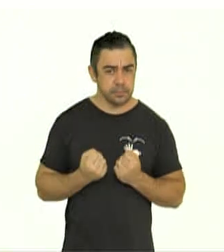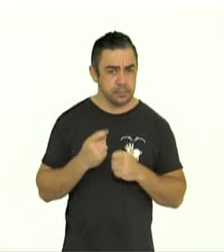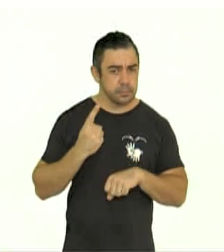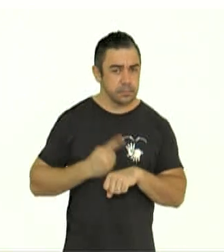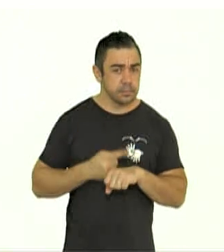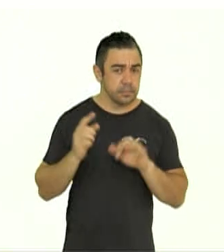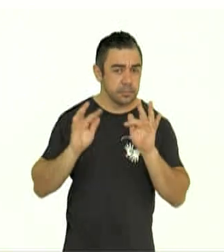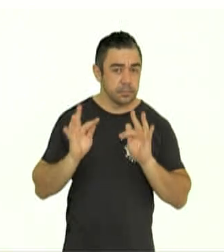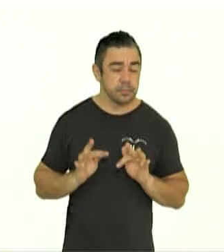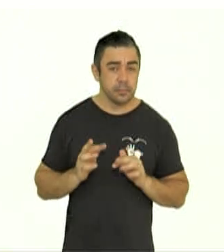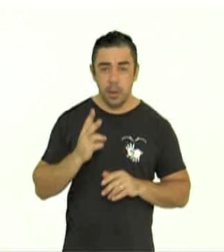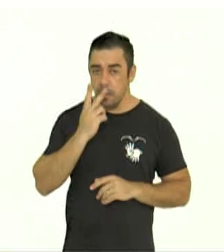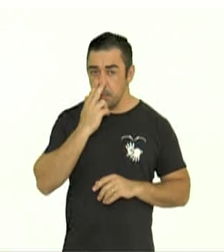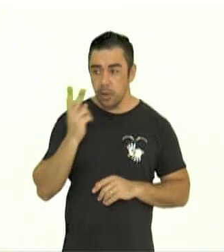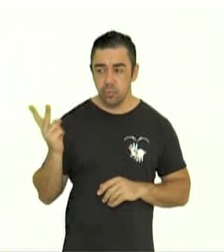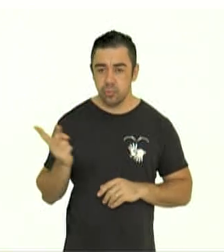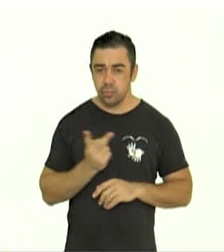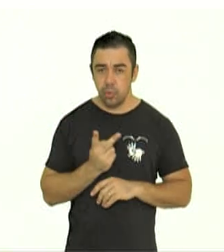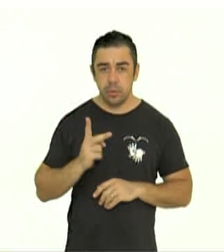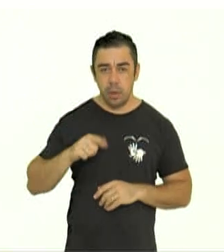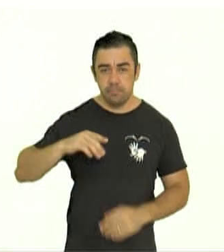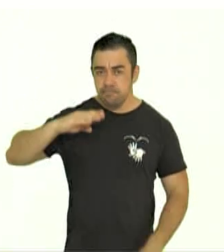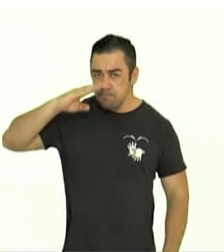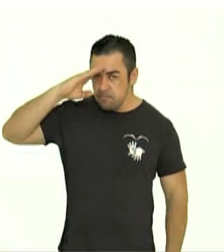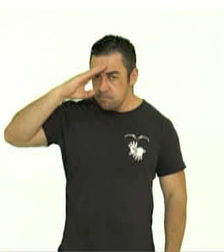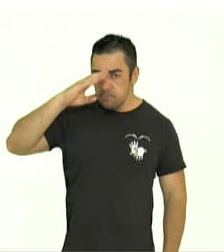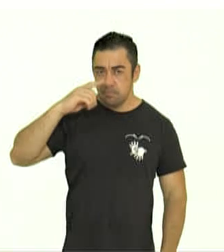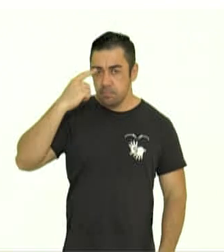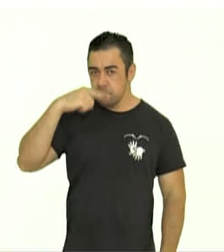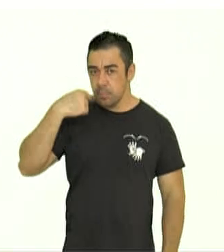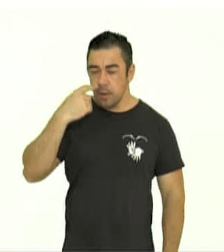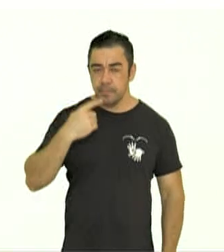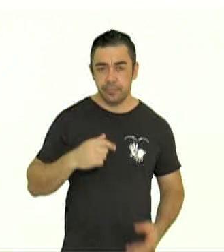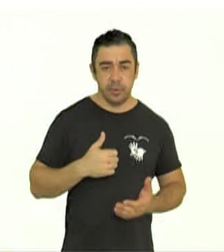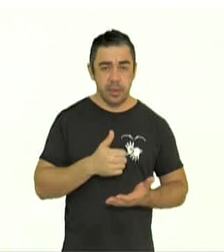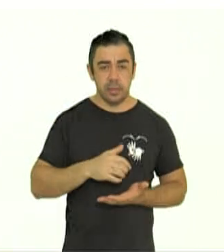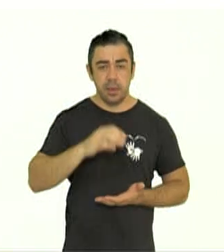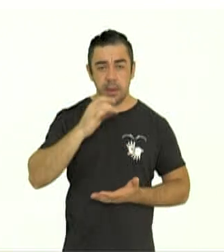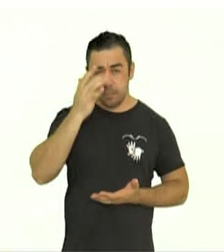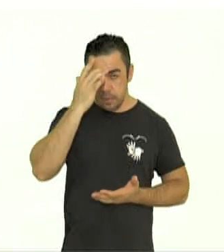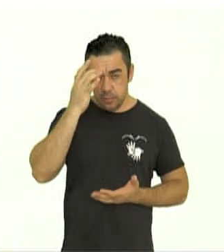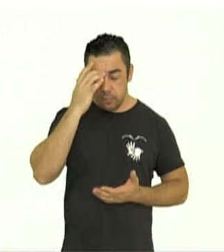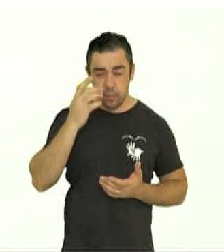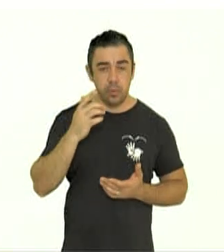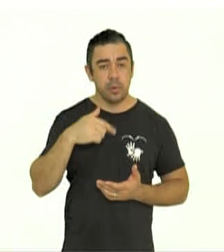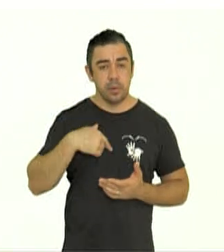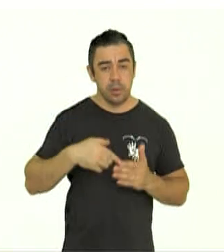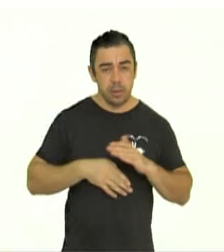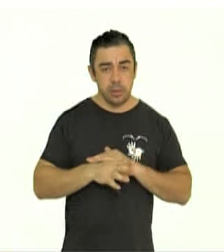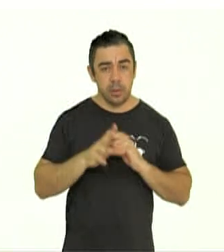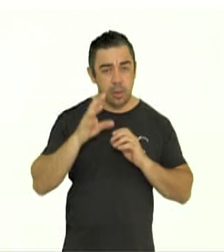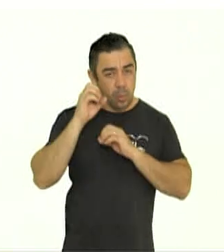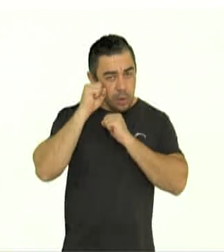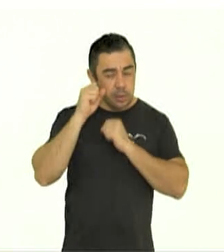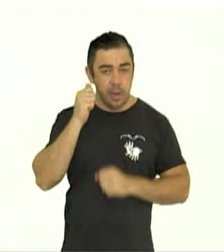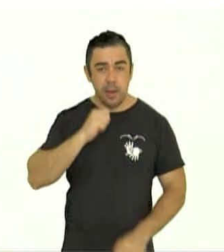feliz. Parecem militares. Há umas 10 pessoas no quarto e a mãe está acordada. É uma entrada abrupta, até